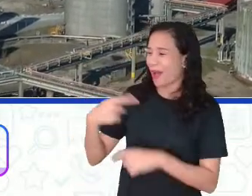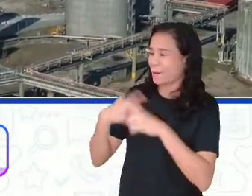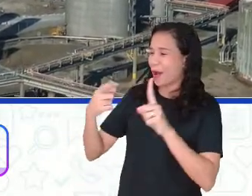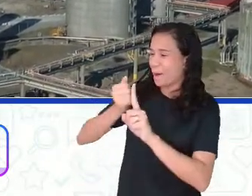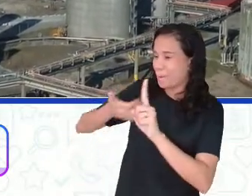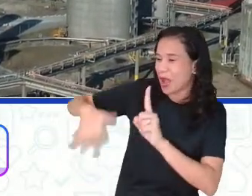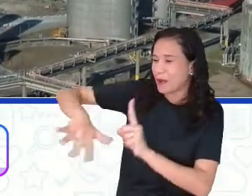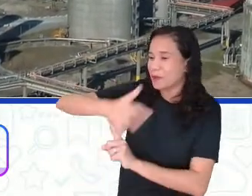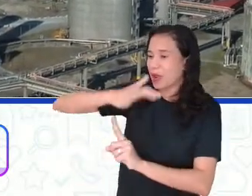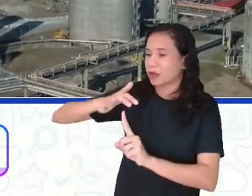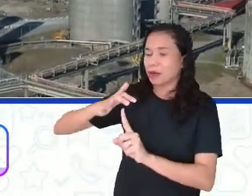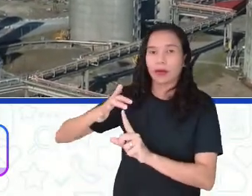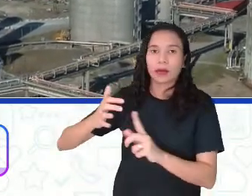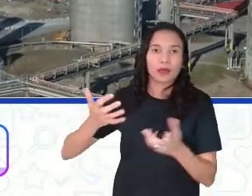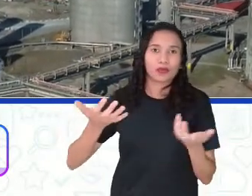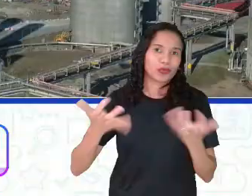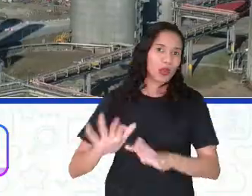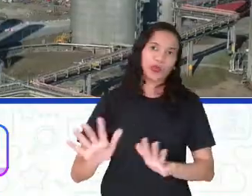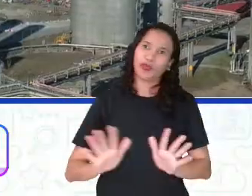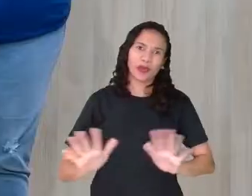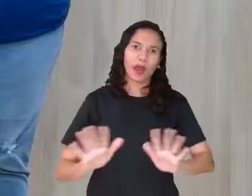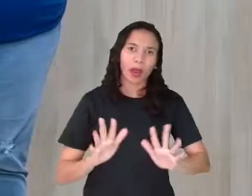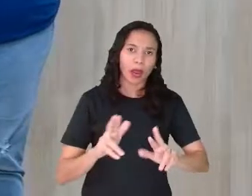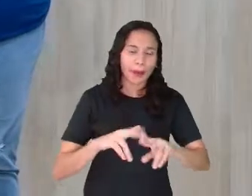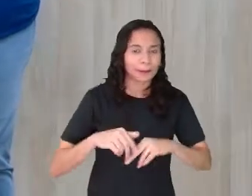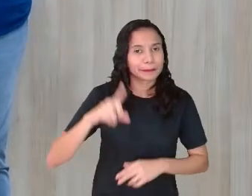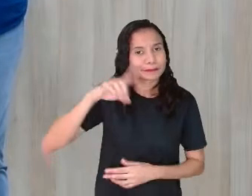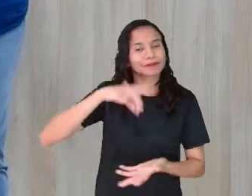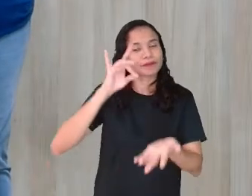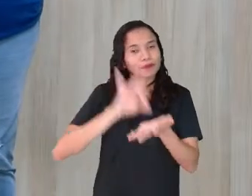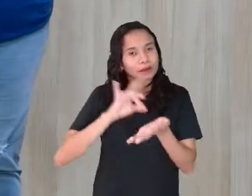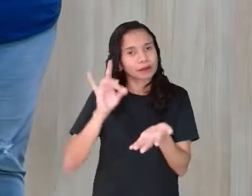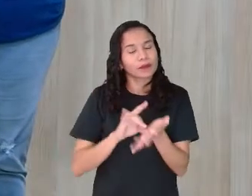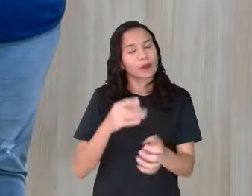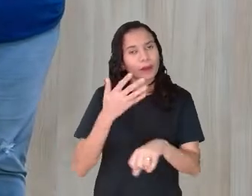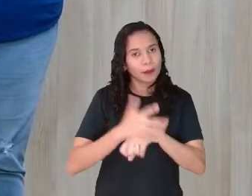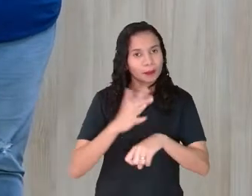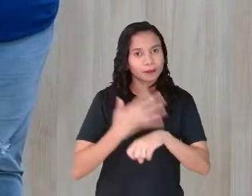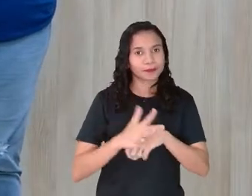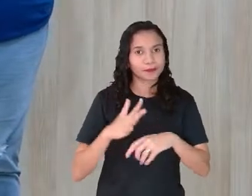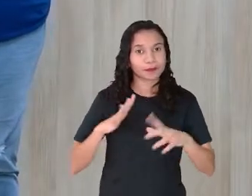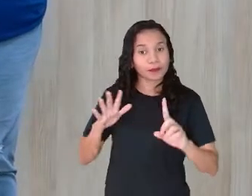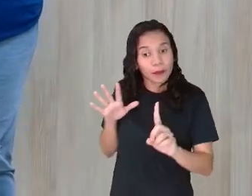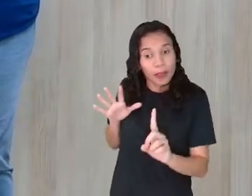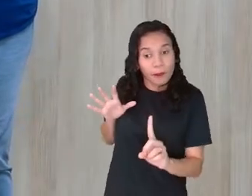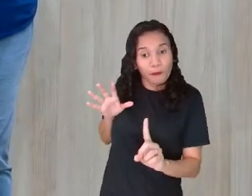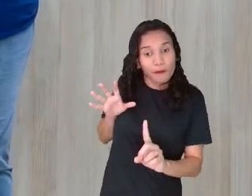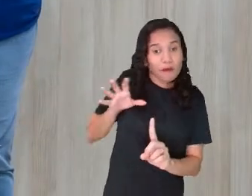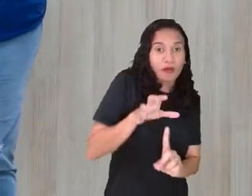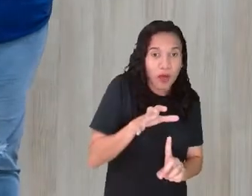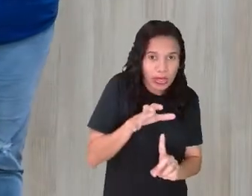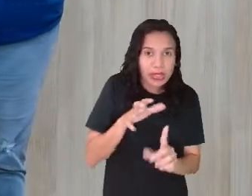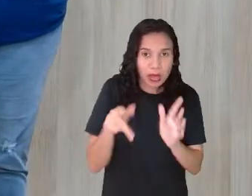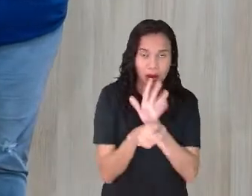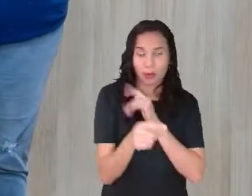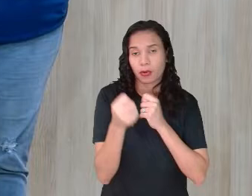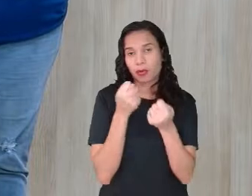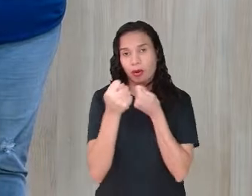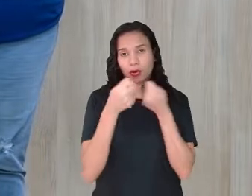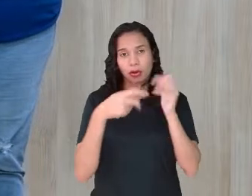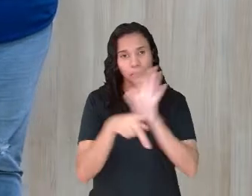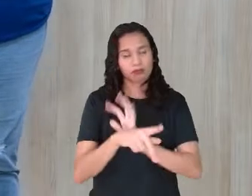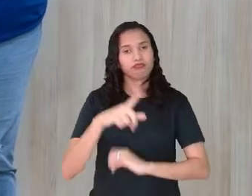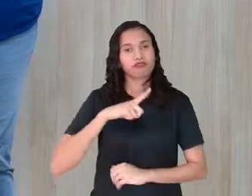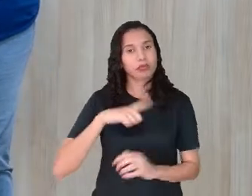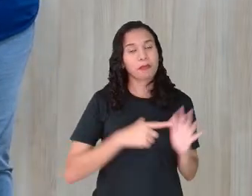Não, ninguém quer, não é, professora? Exato. Então, e são atividades que impactam diretamente na economia